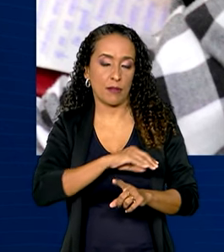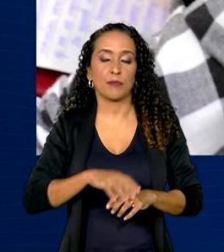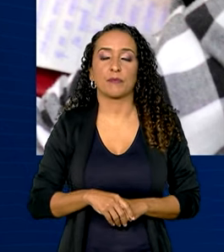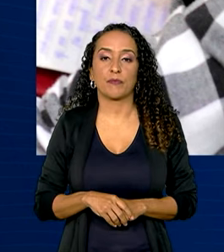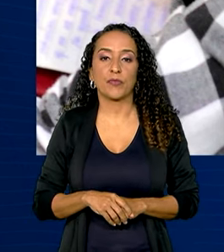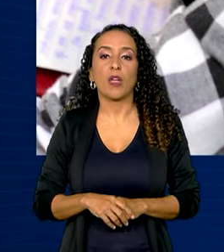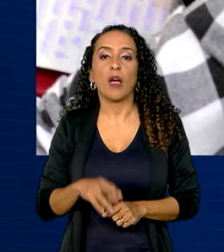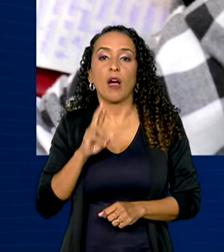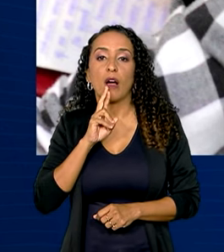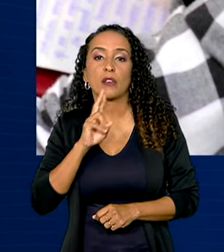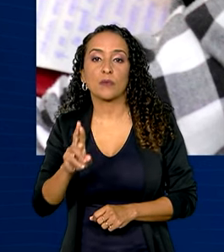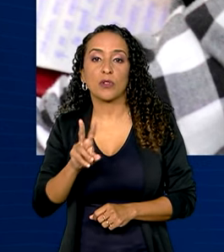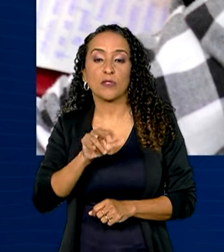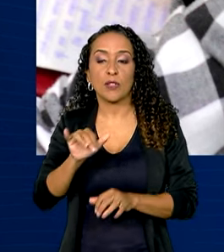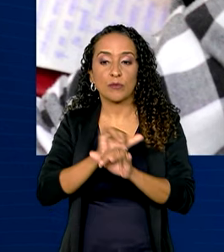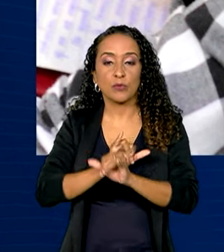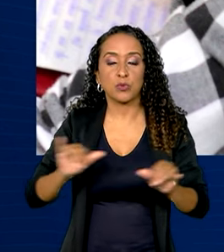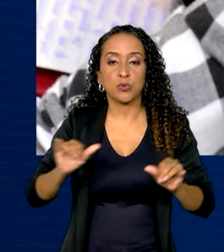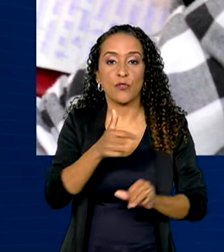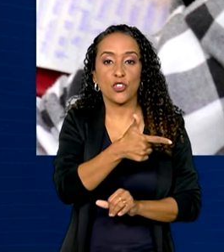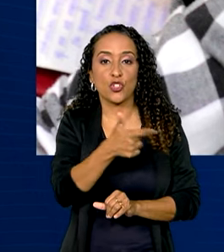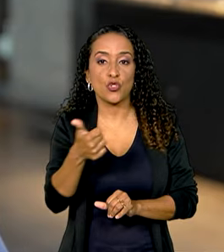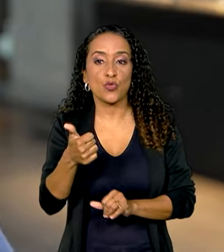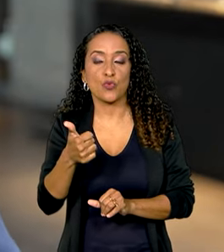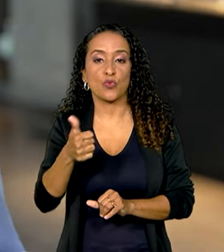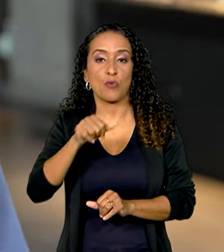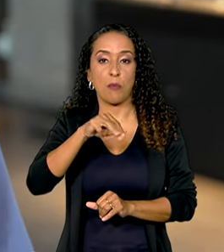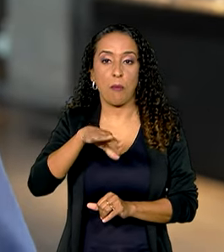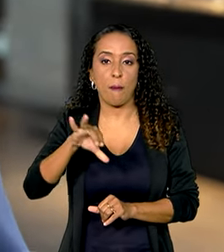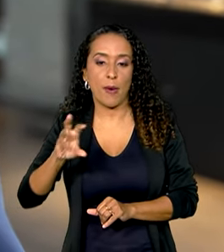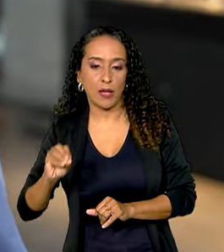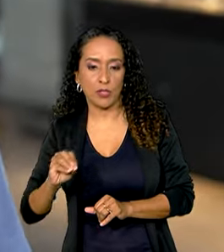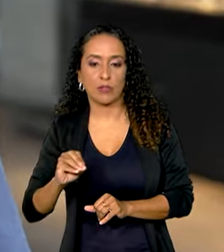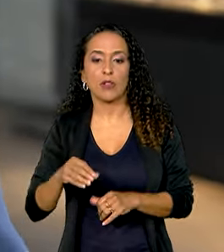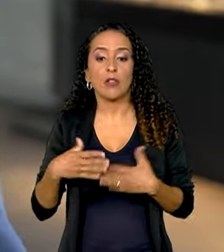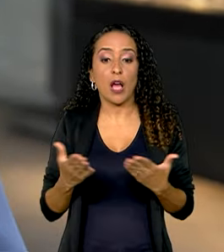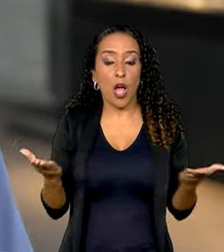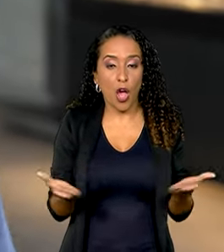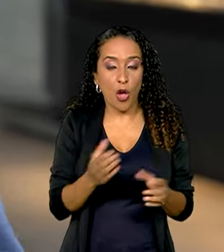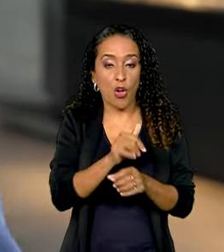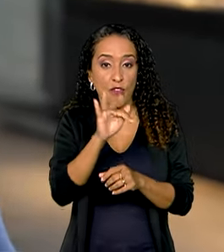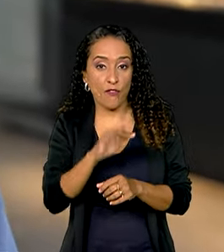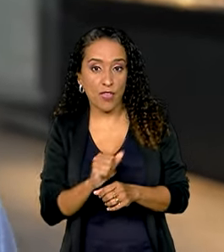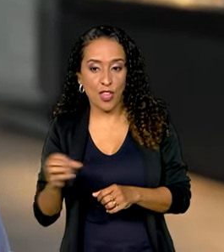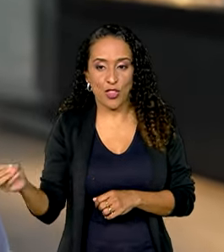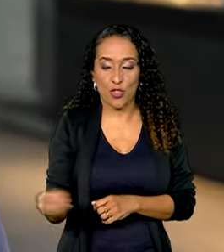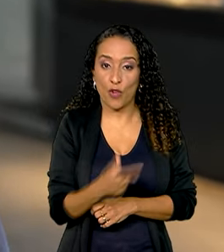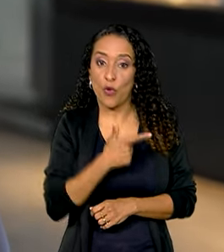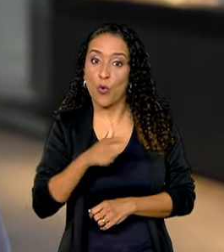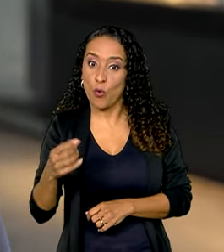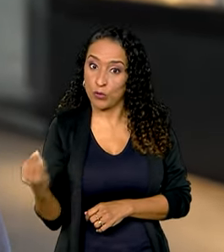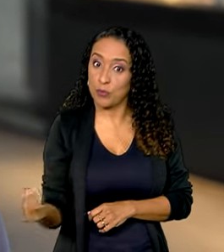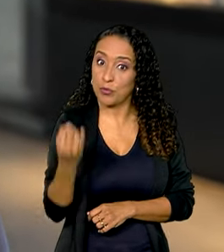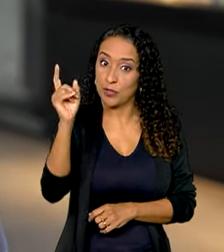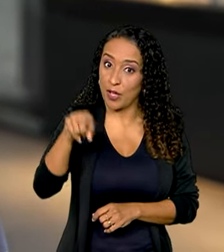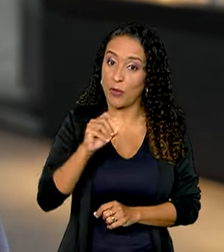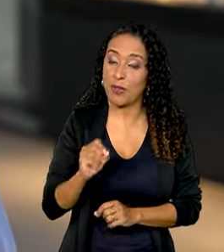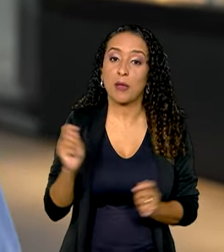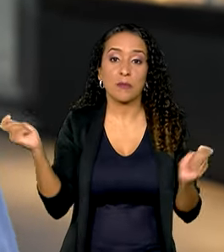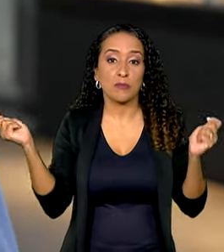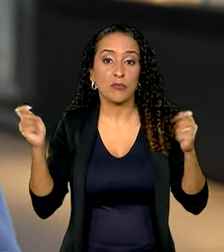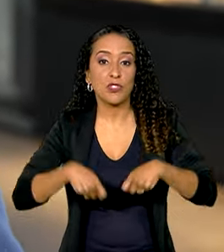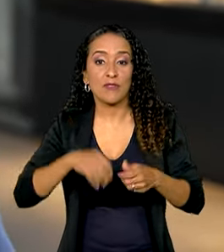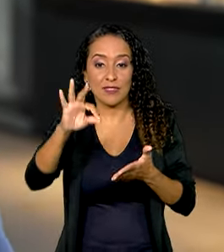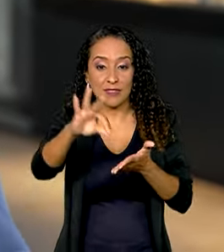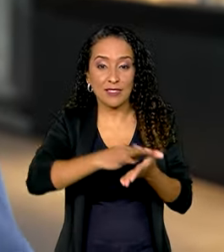O resultado será divulgado em 21 de março. A gente tem nesse FIES outra novidade fundamental para os estudantes, que é a possibilidade